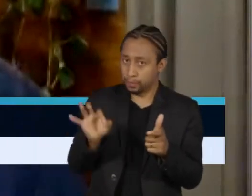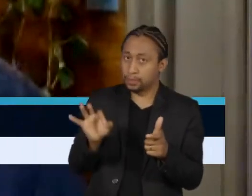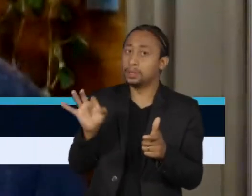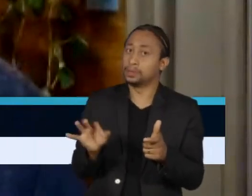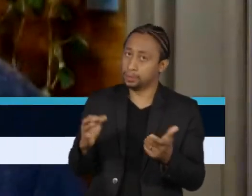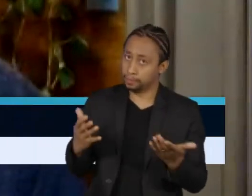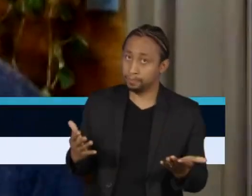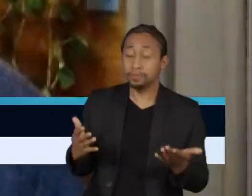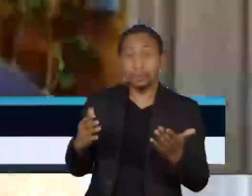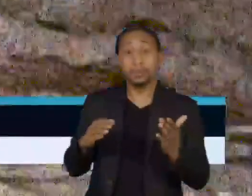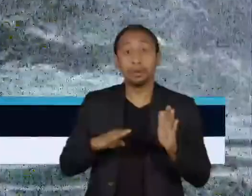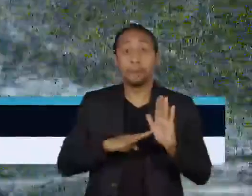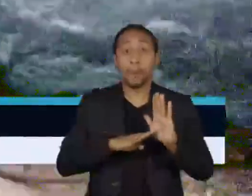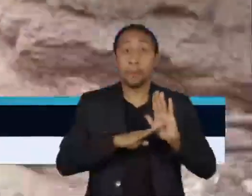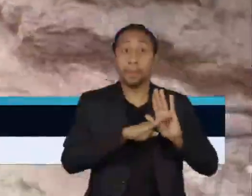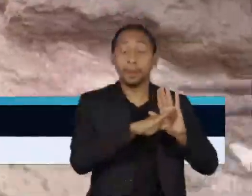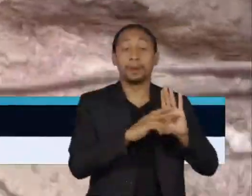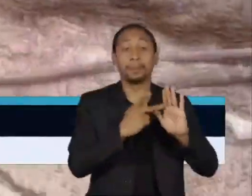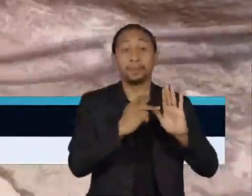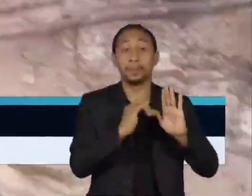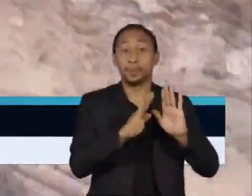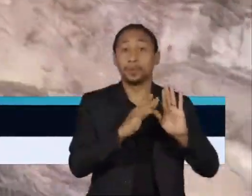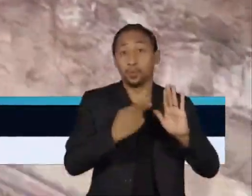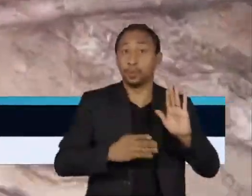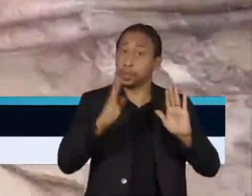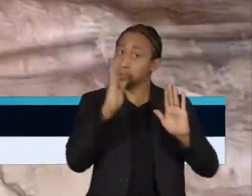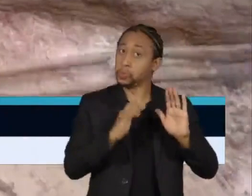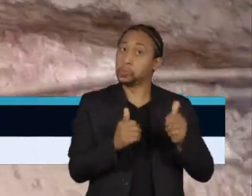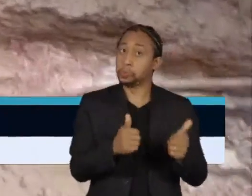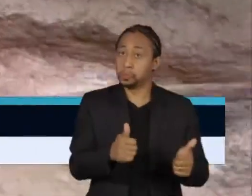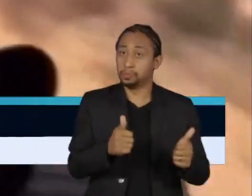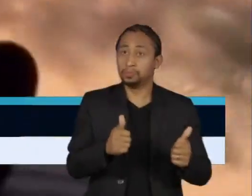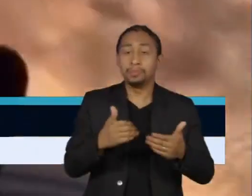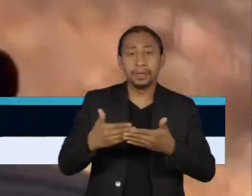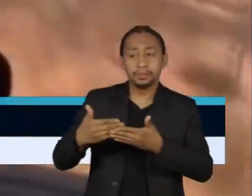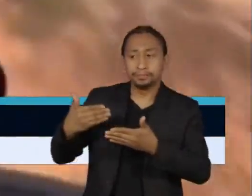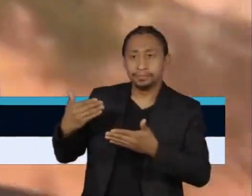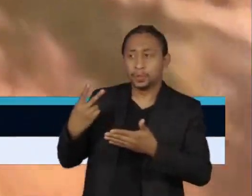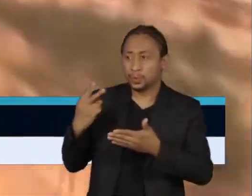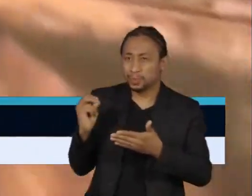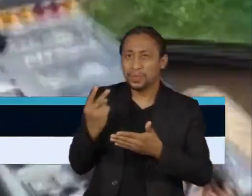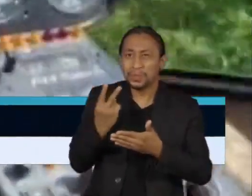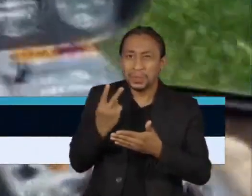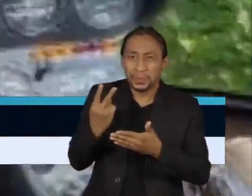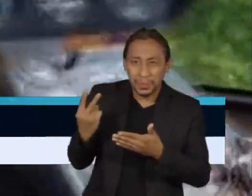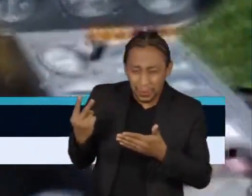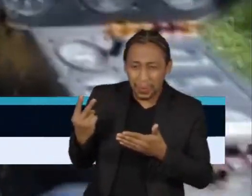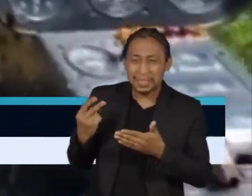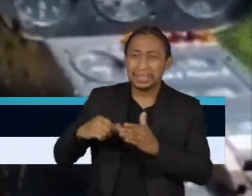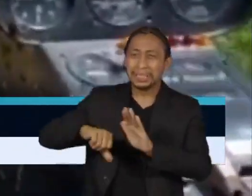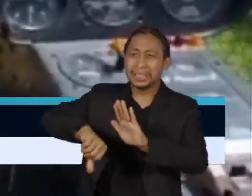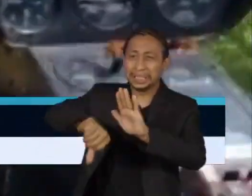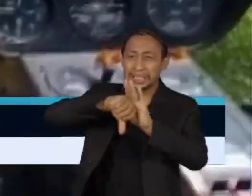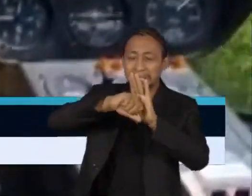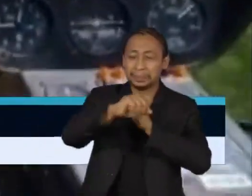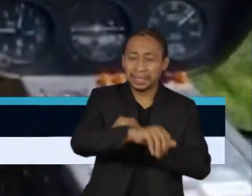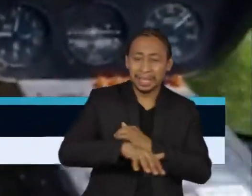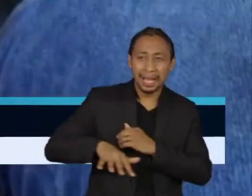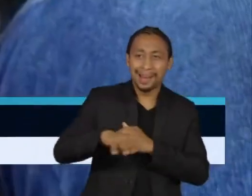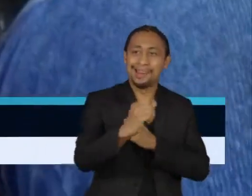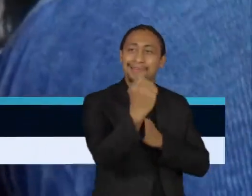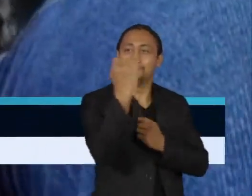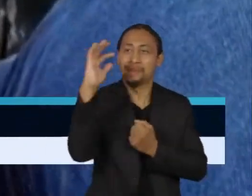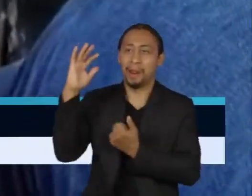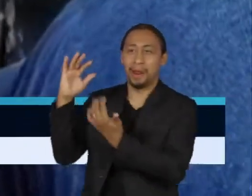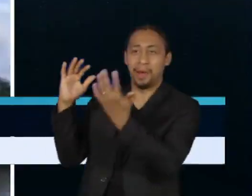PIB do Brasil subiu. Mas o que cresceu mesmo em 2022 foi o crime ambiental.